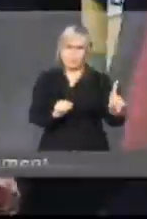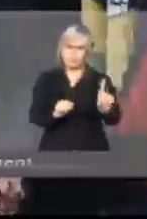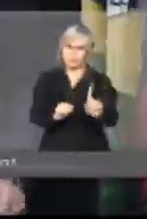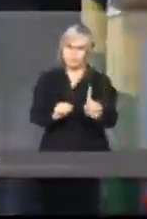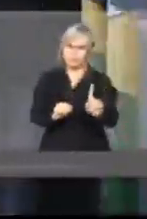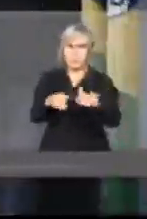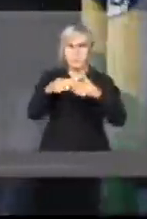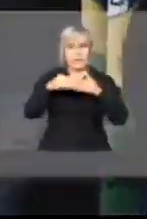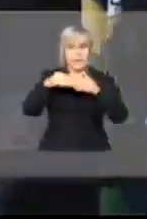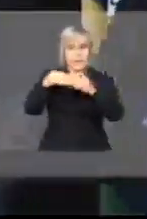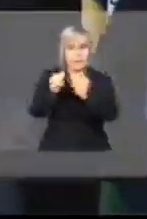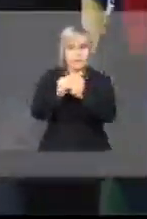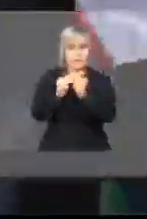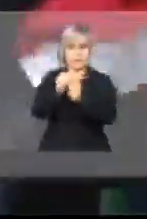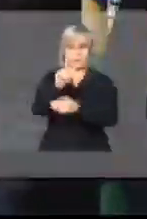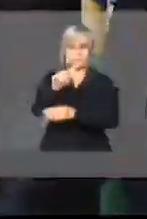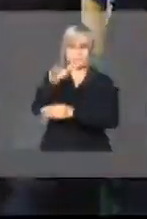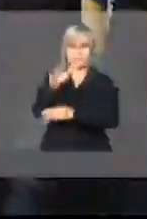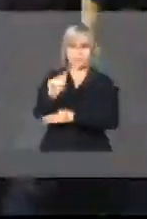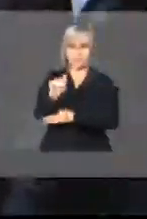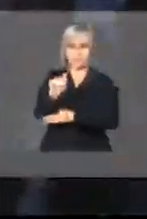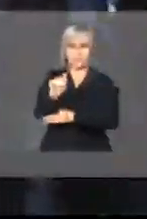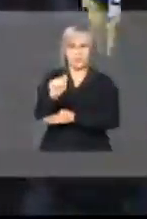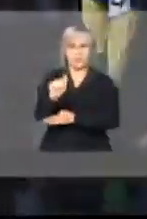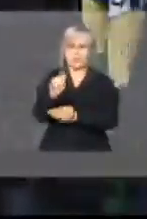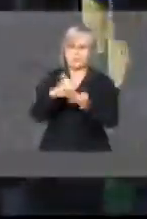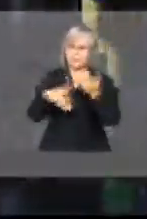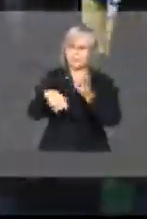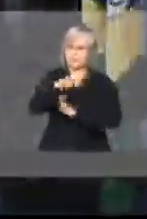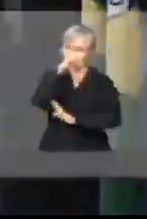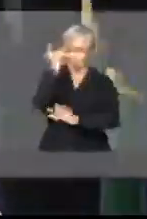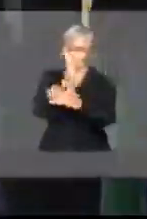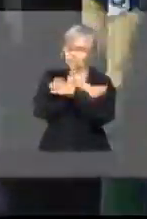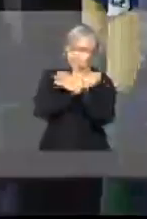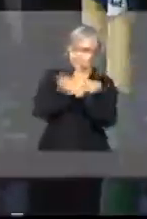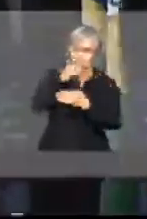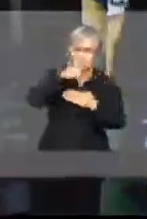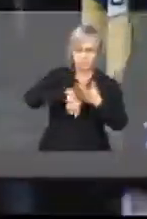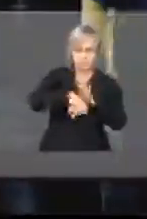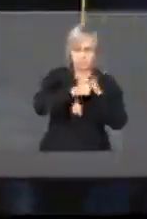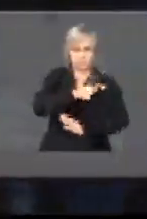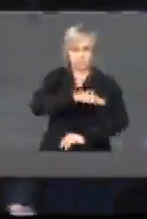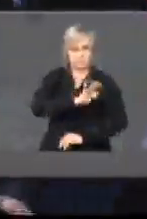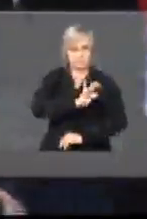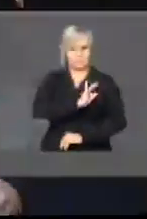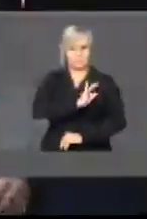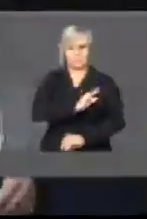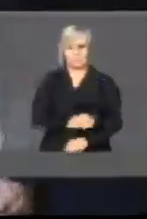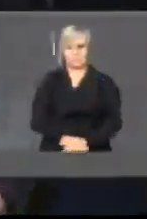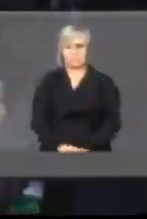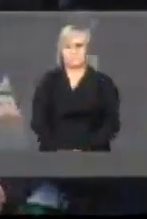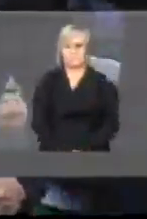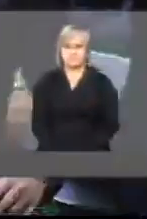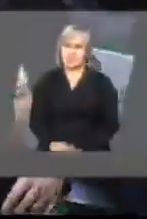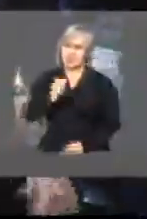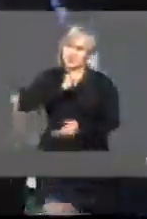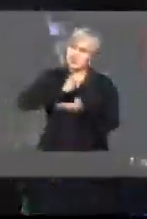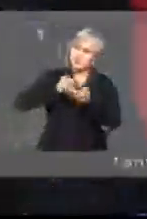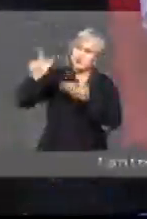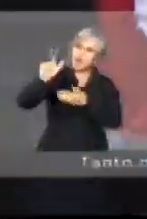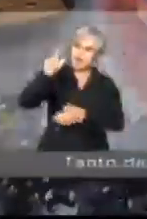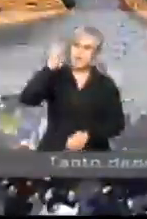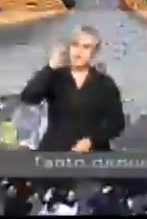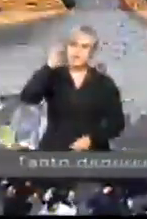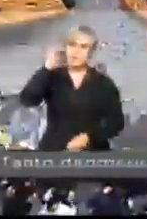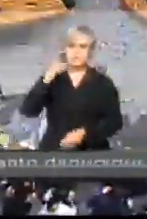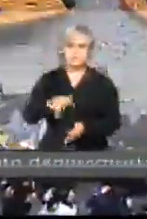você. E leve o Lula junto e os vagabundos do PT. Bora, Dilma! Ok,